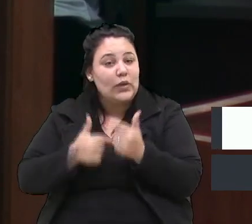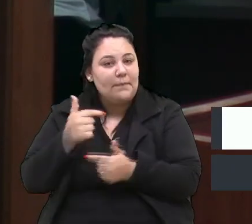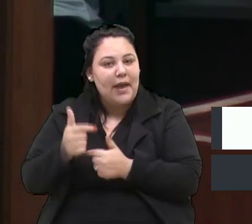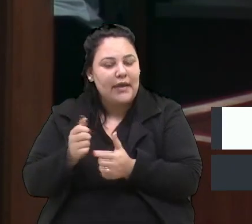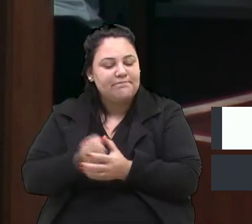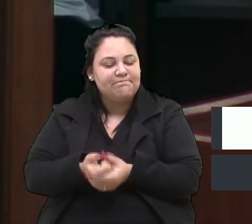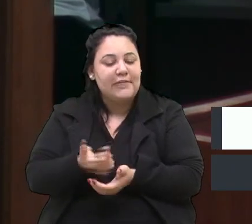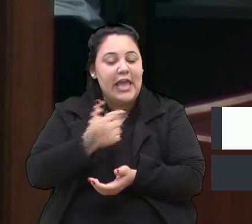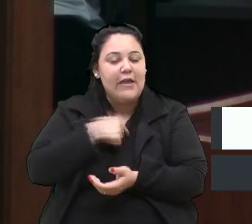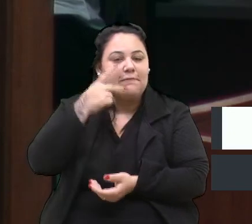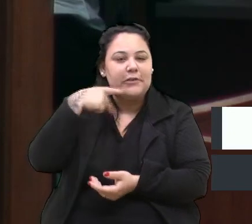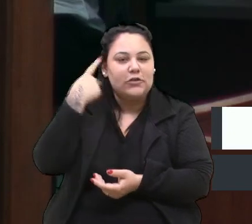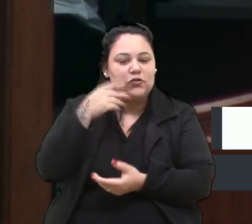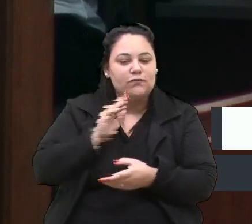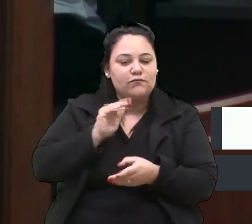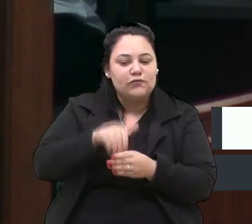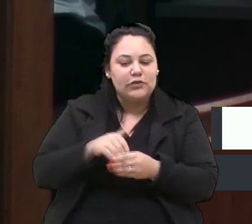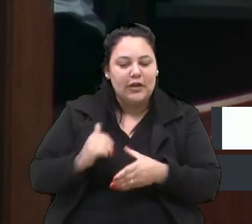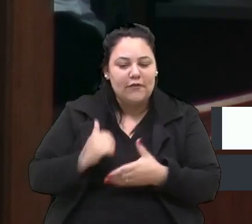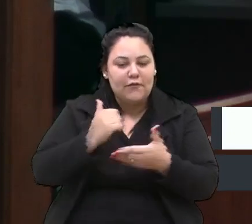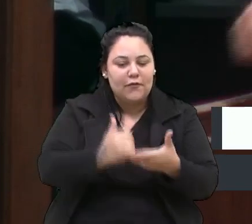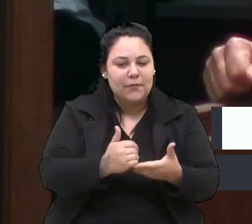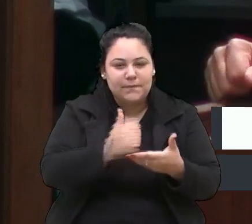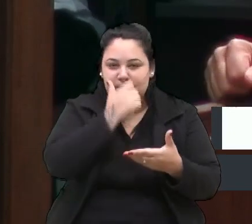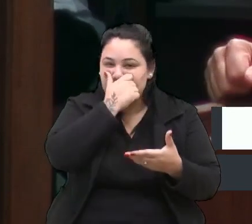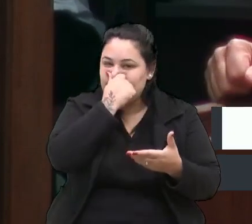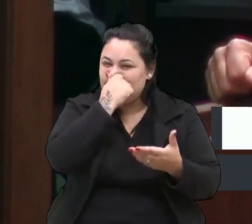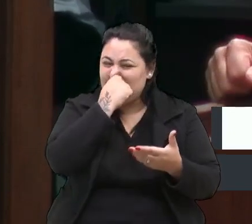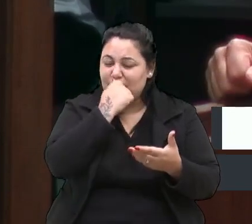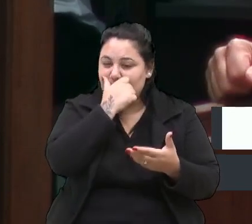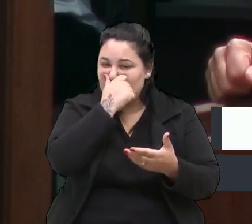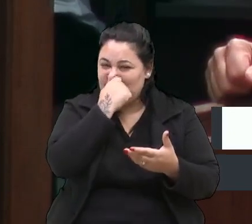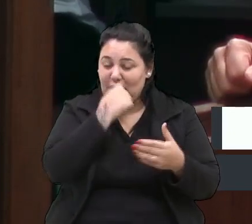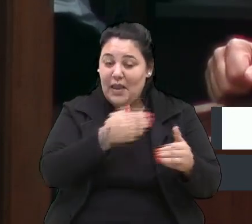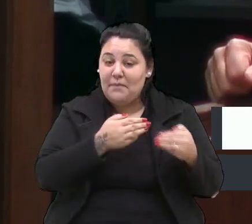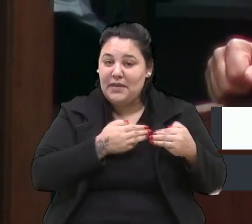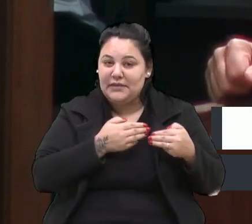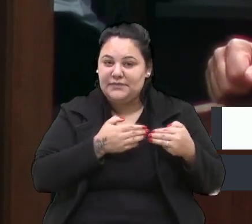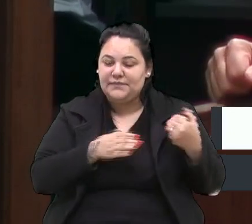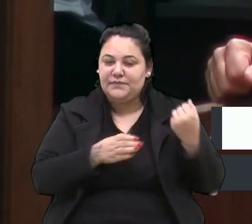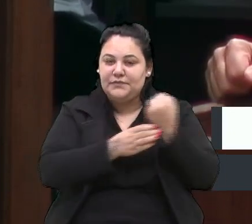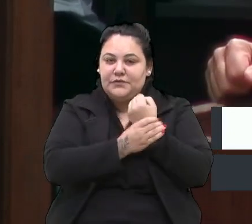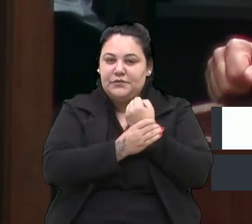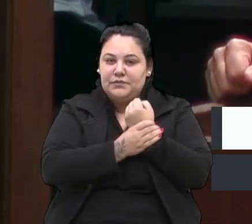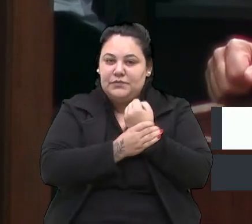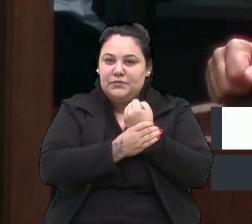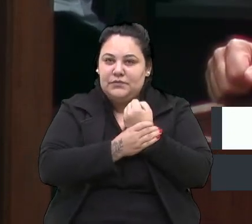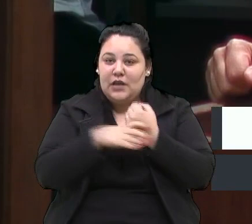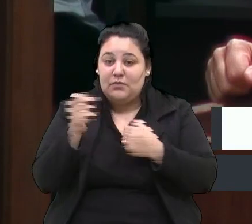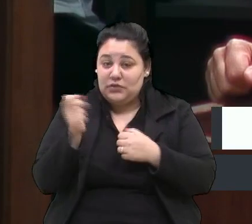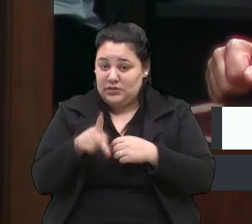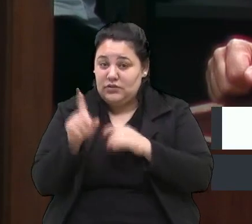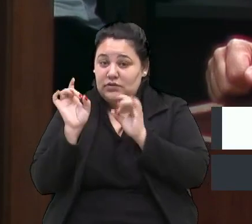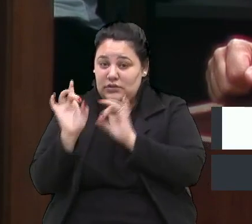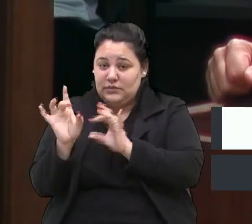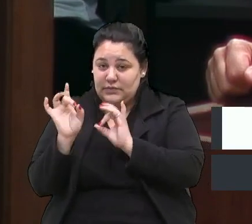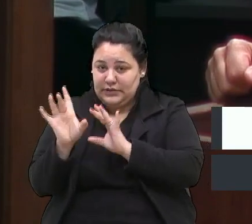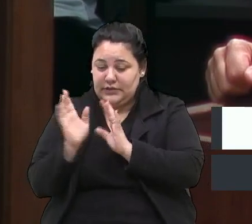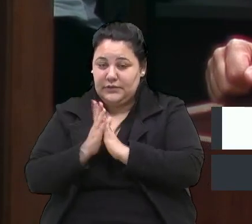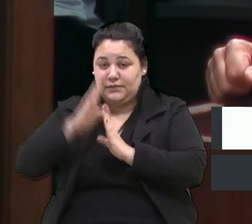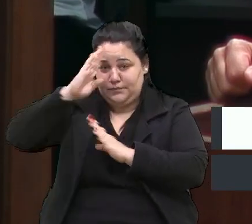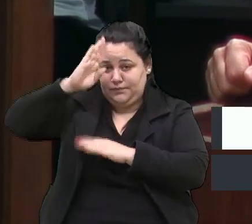votou a favor da emenda que garantia a aposentadoria especial aos